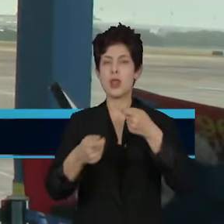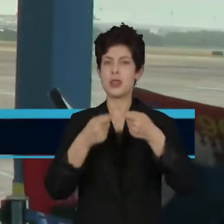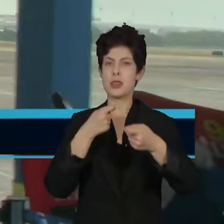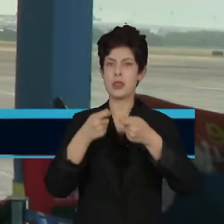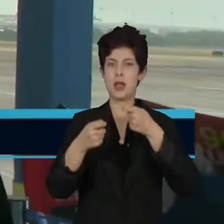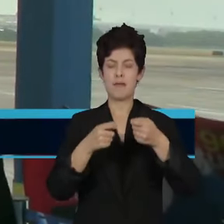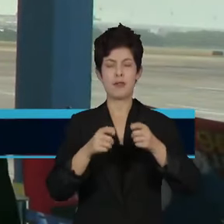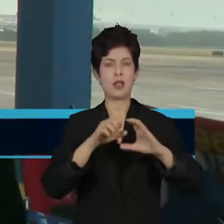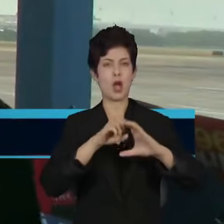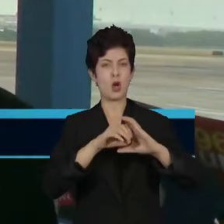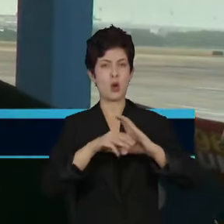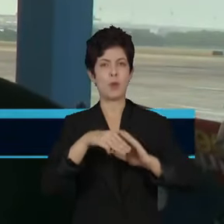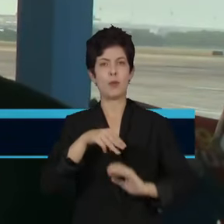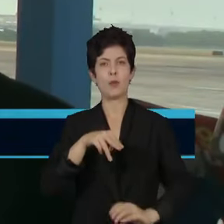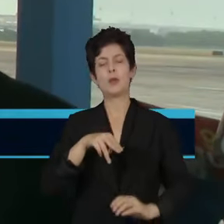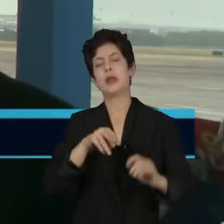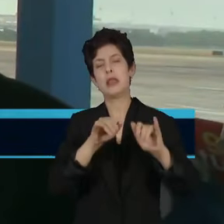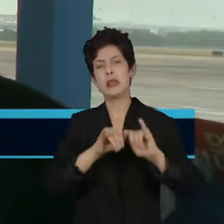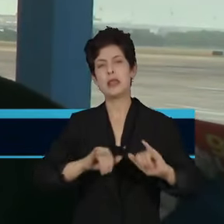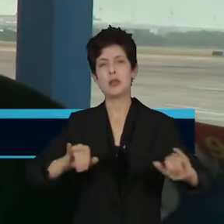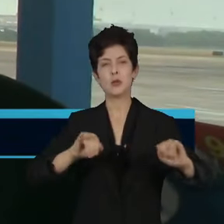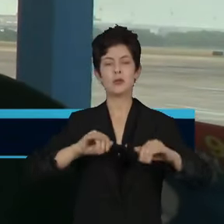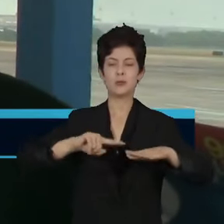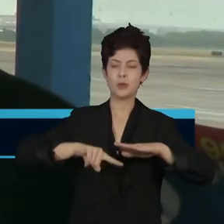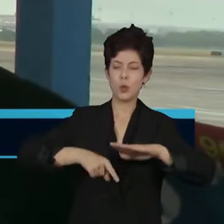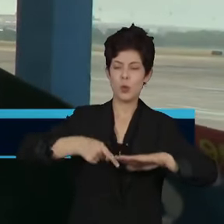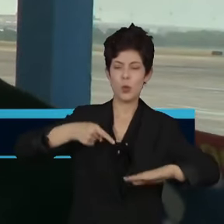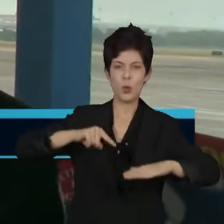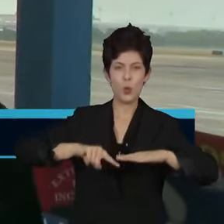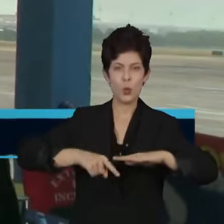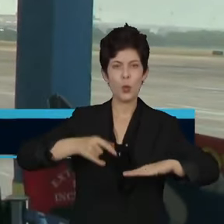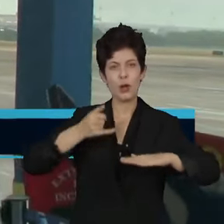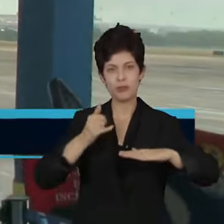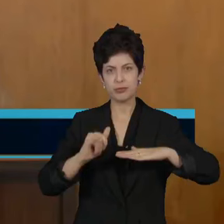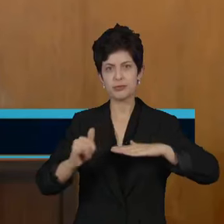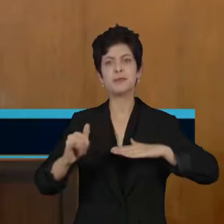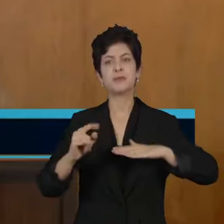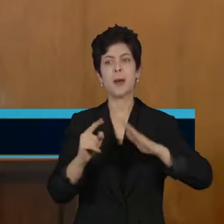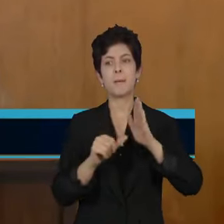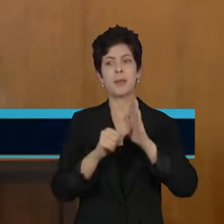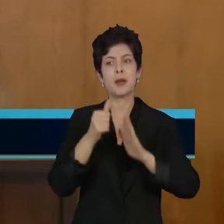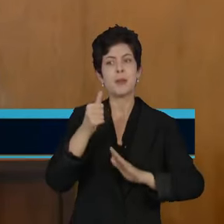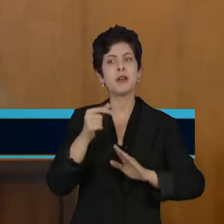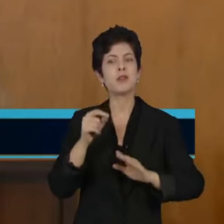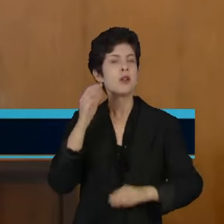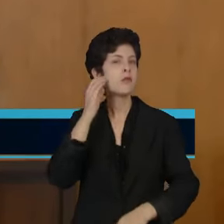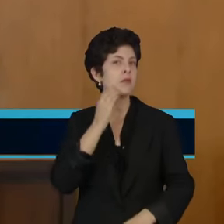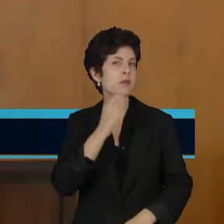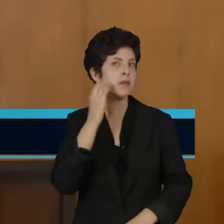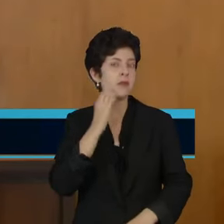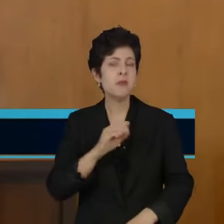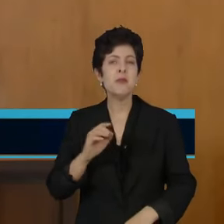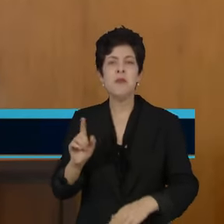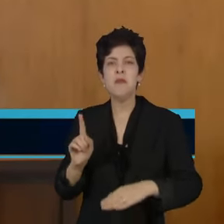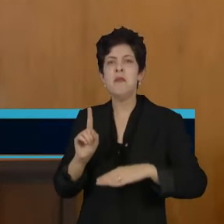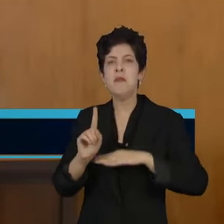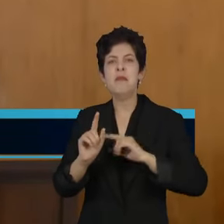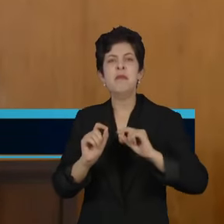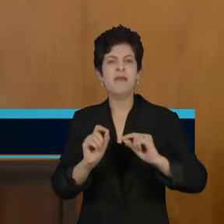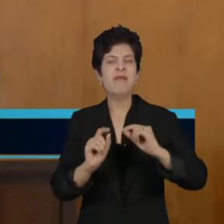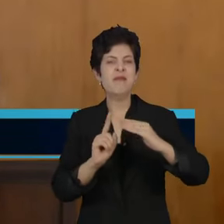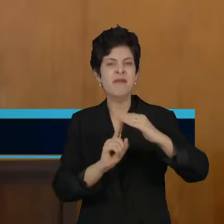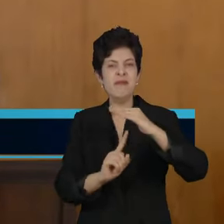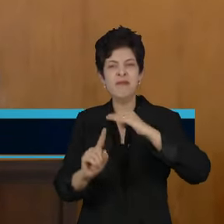Globo News, o ministro de Minas e Energia, Alexandre Silveira, falou pela primeira vez sobre uma possível intervenção na saída de Jean